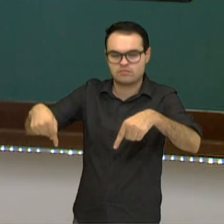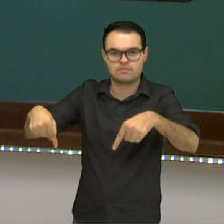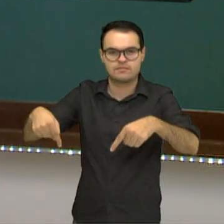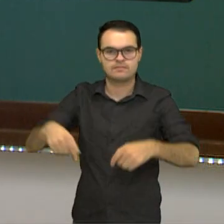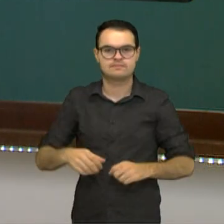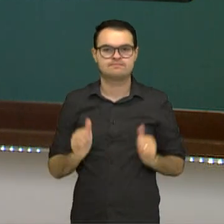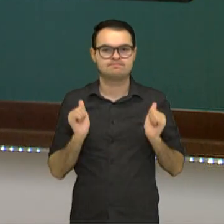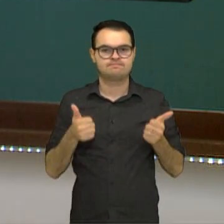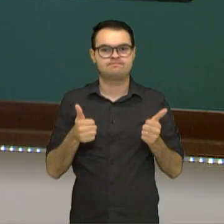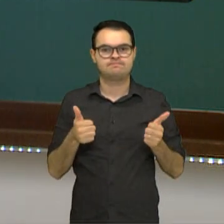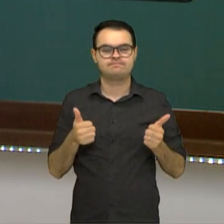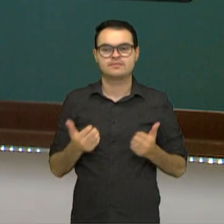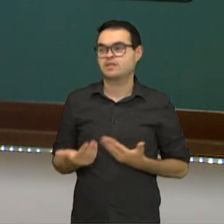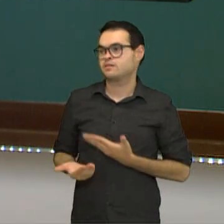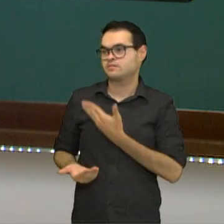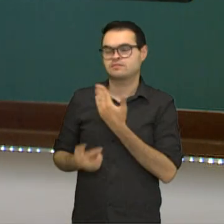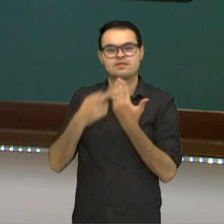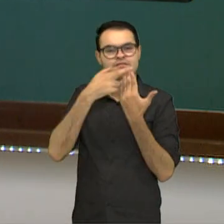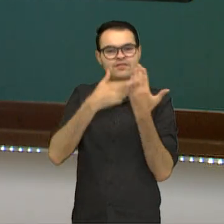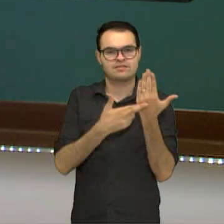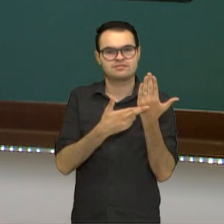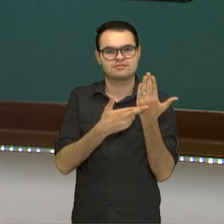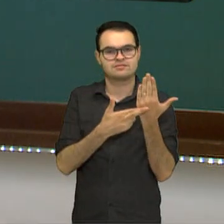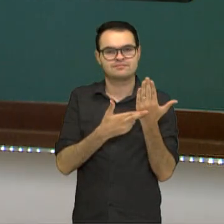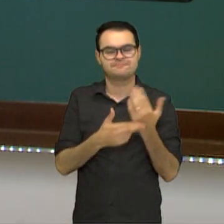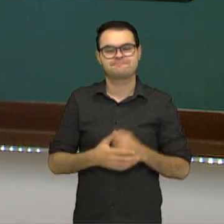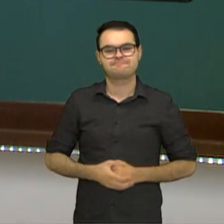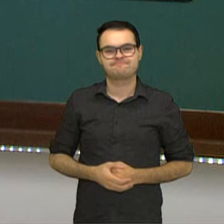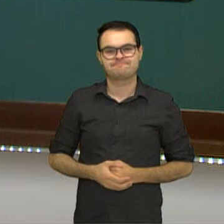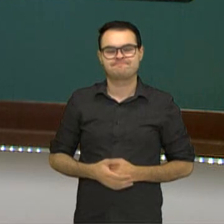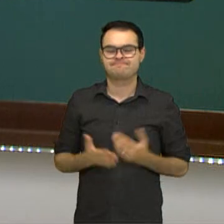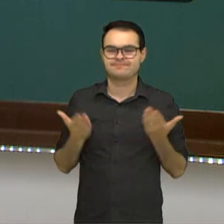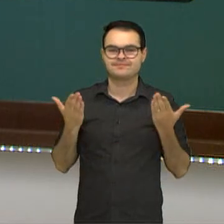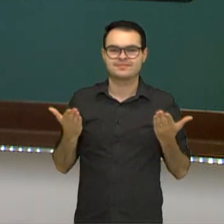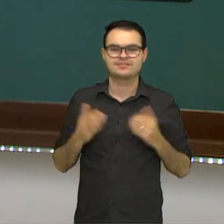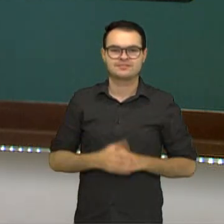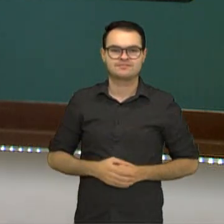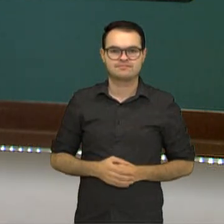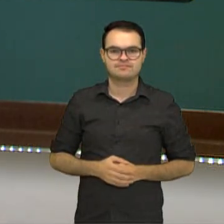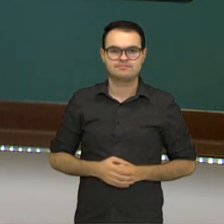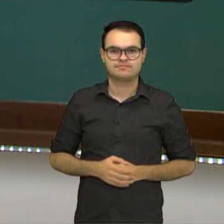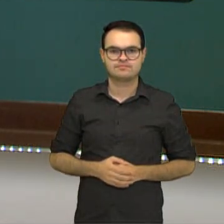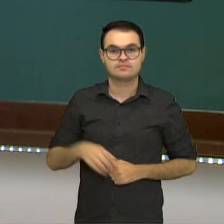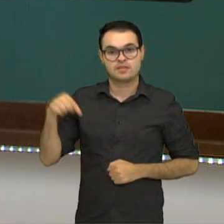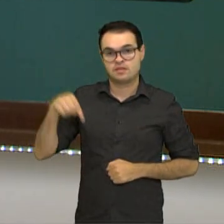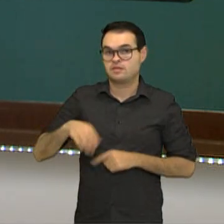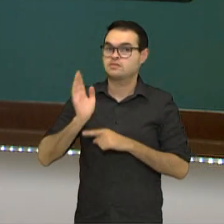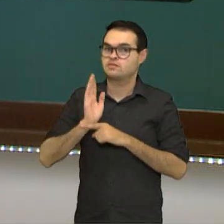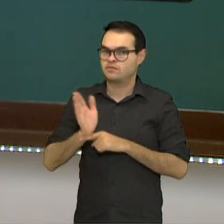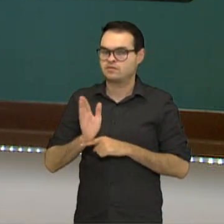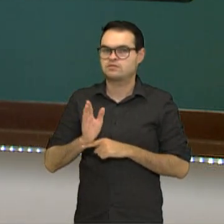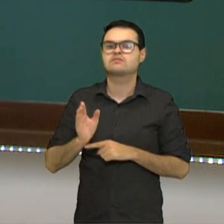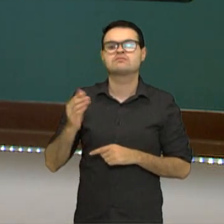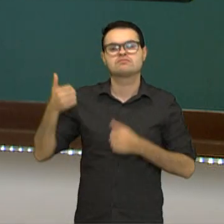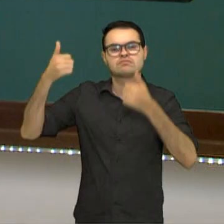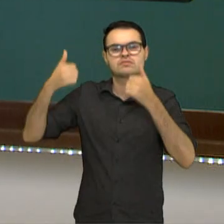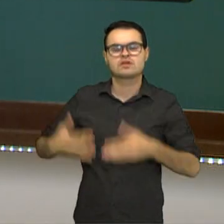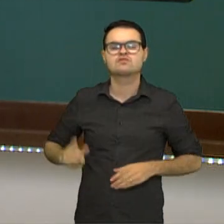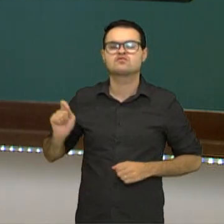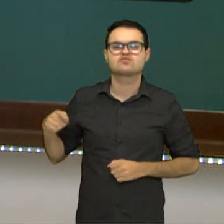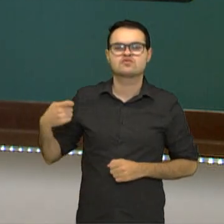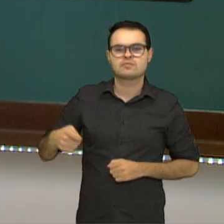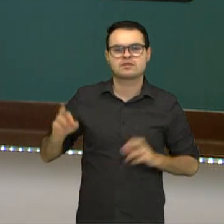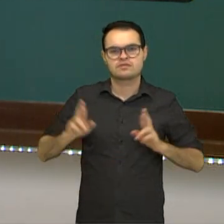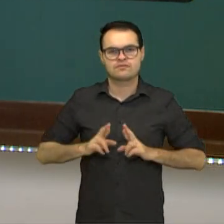presente. Tá bom? Aqui estão as nossas referências. E é isso aí. Então, pessoal, nesse vídeo nós falamos justamente